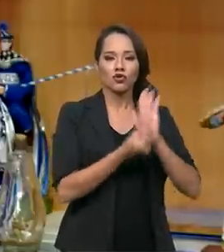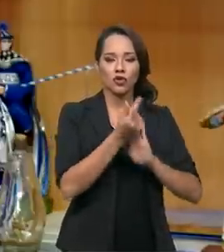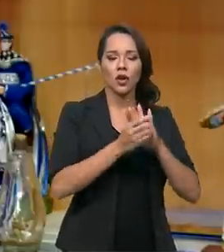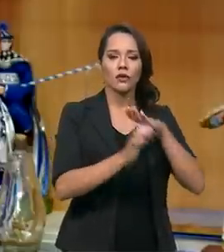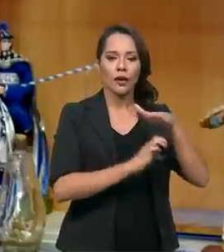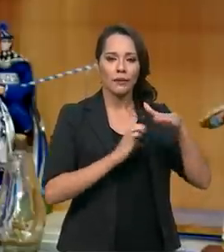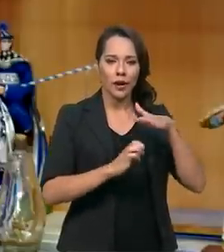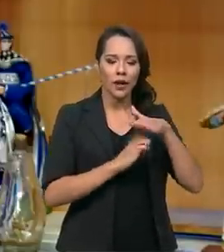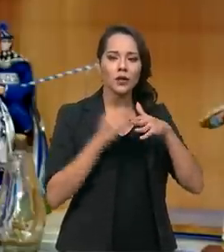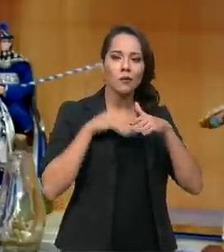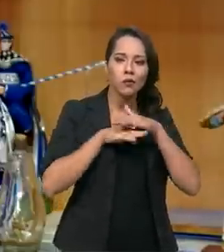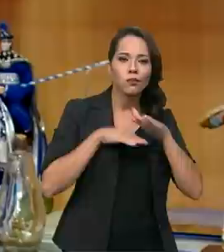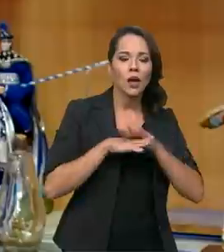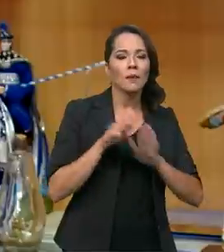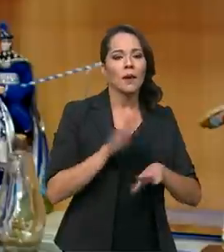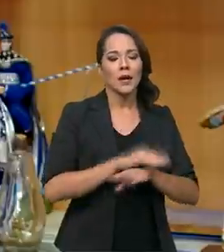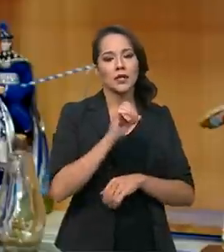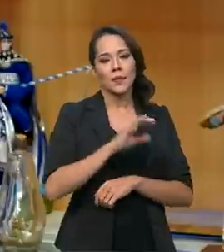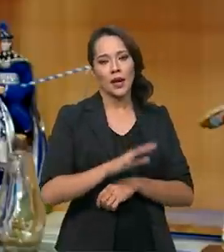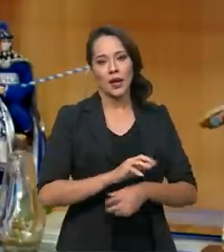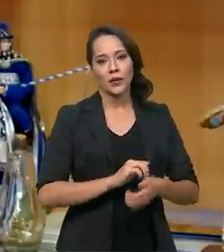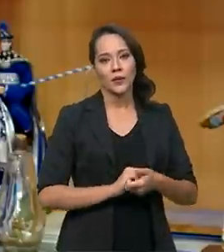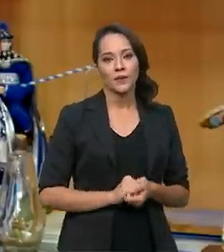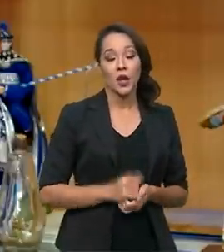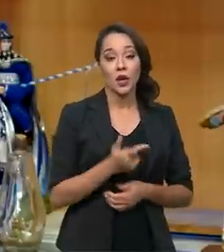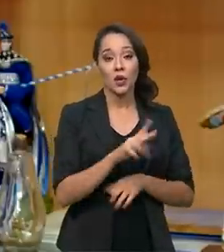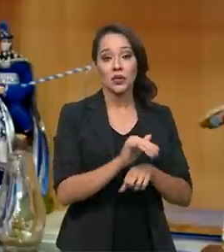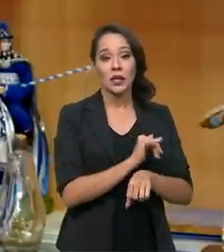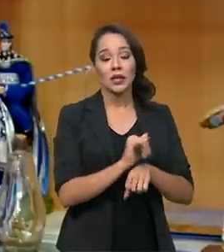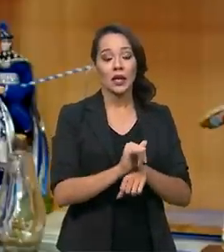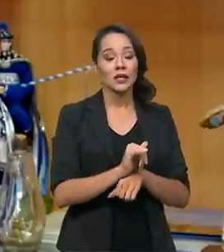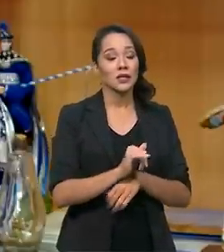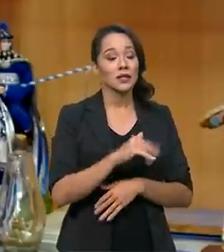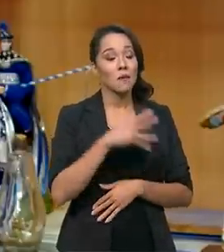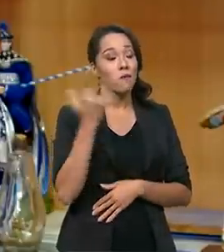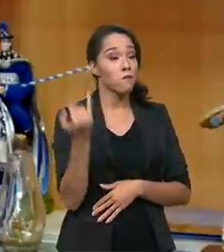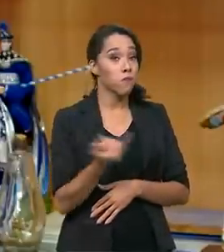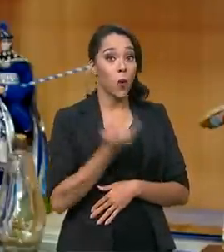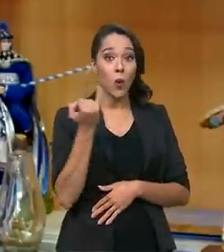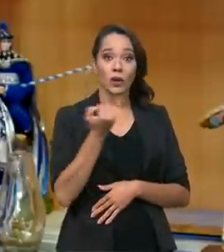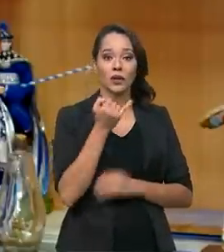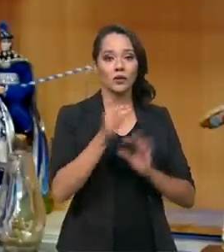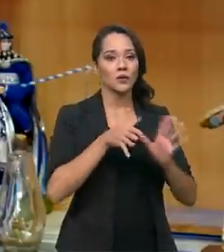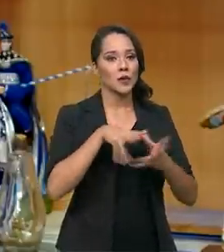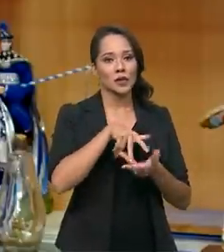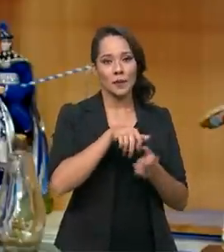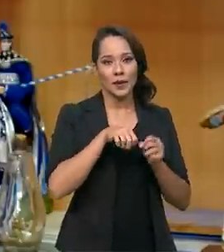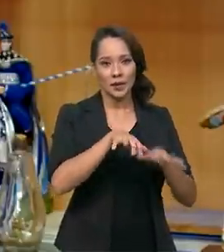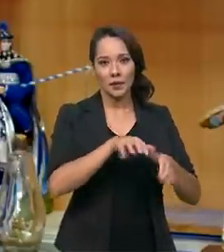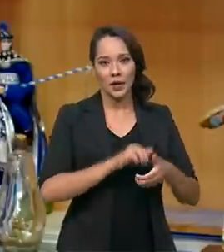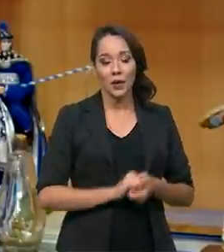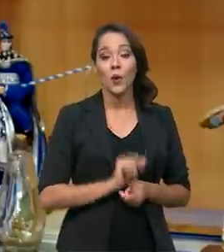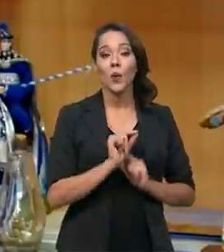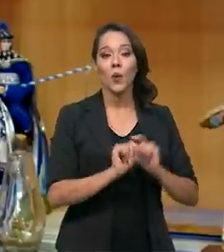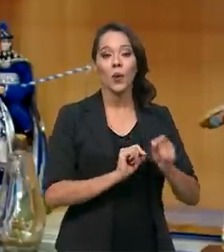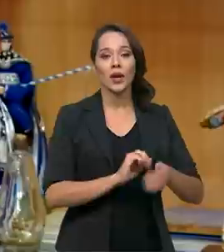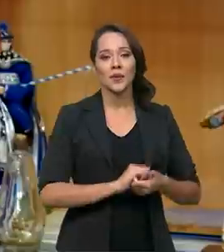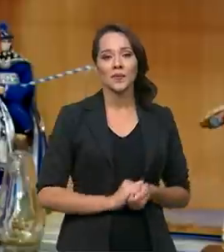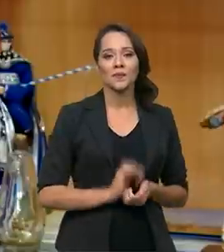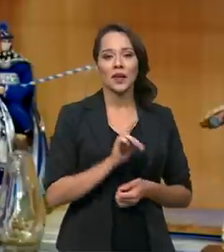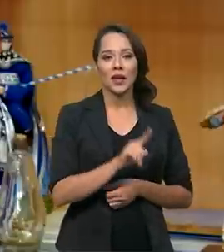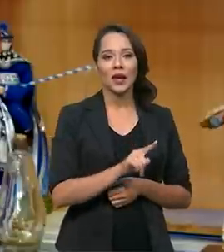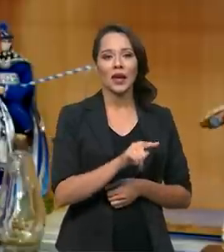das empresas o dinheiro Augusto mais barato e outra medida em importantíssimo na pandemia Foi